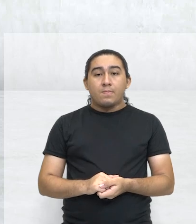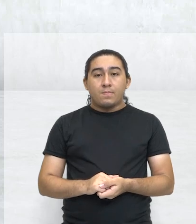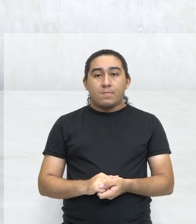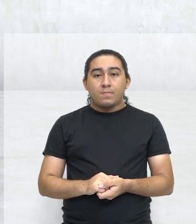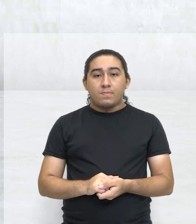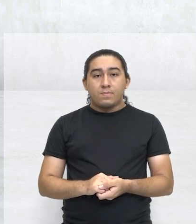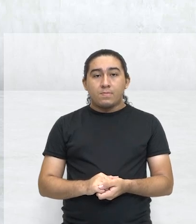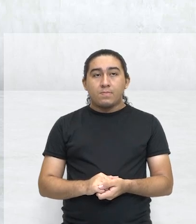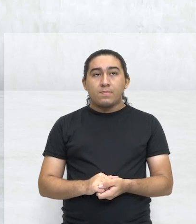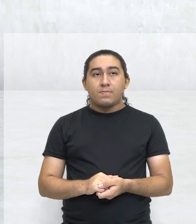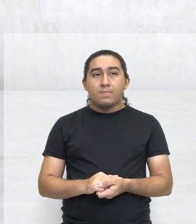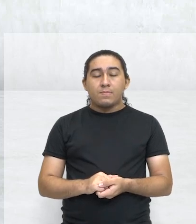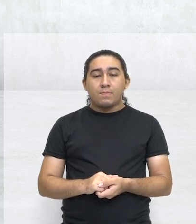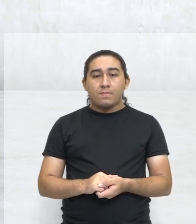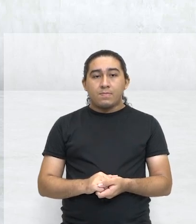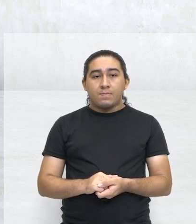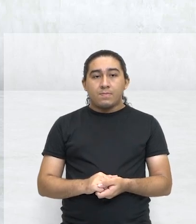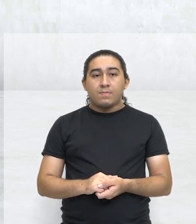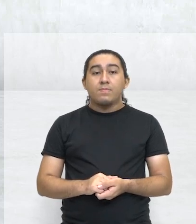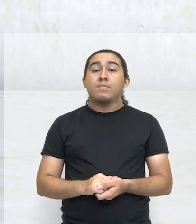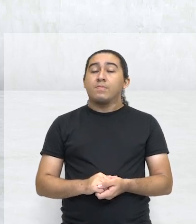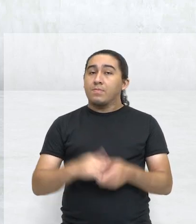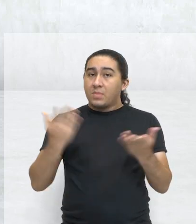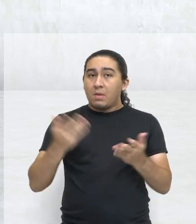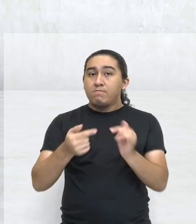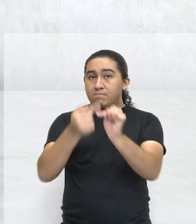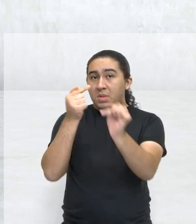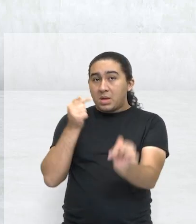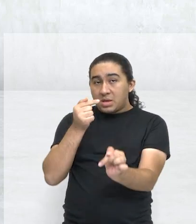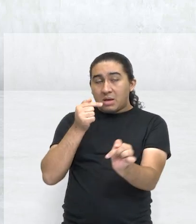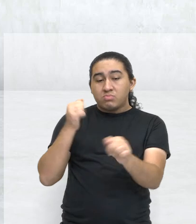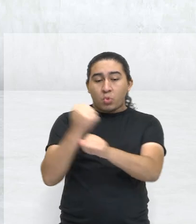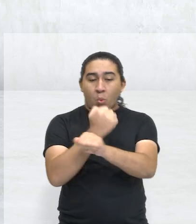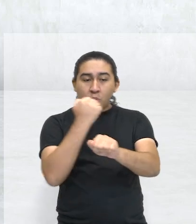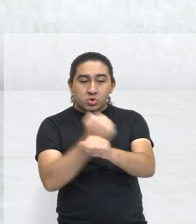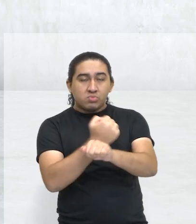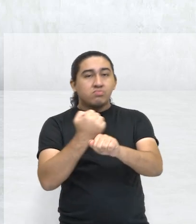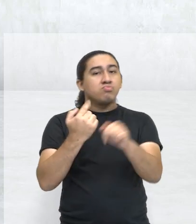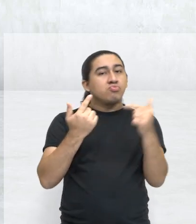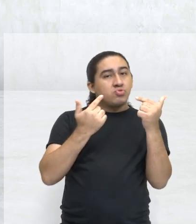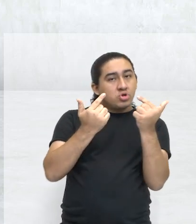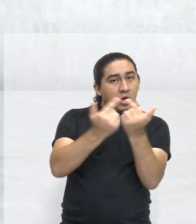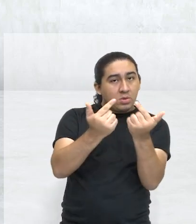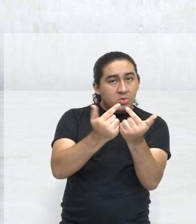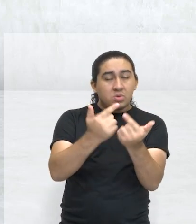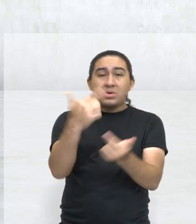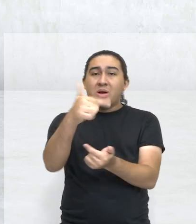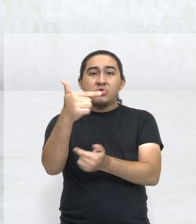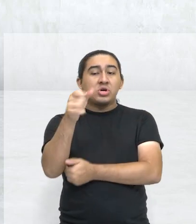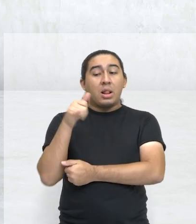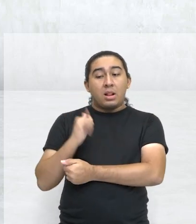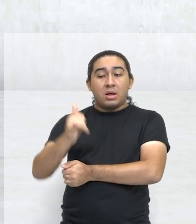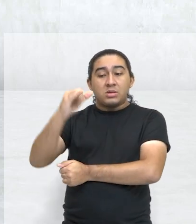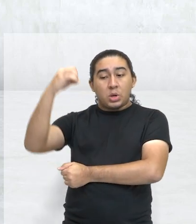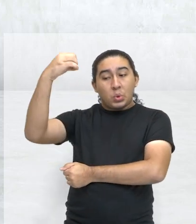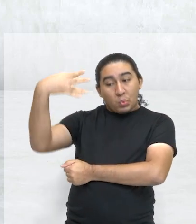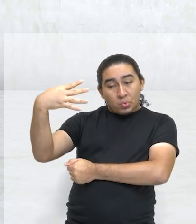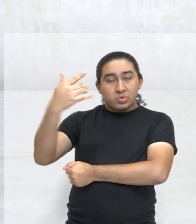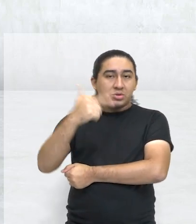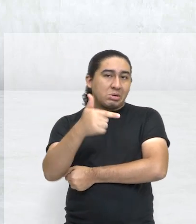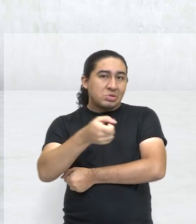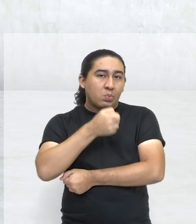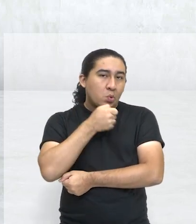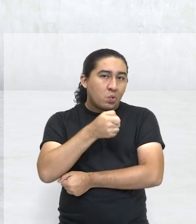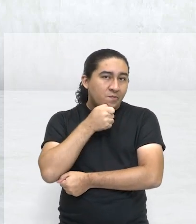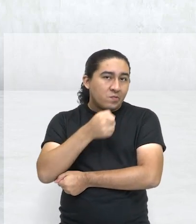mas sempre a característica muito voltada para o Amazonas. Tá? Então, como eu falei, no período que